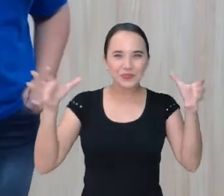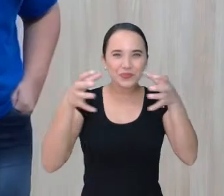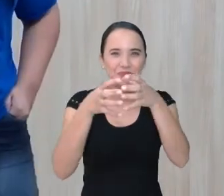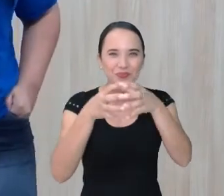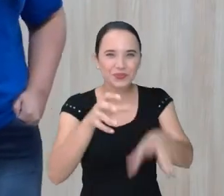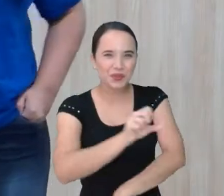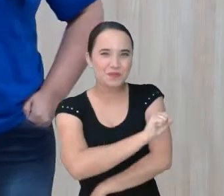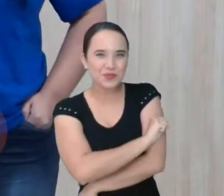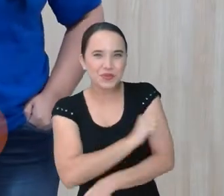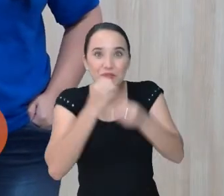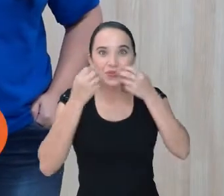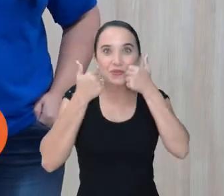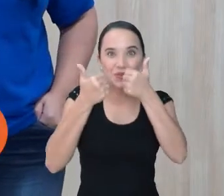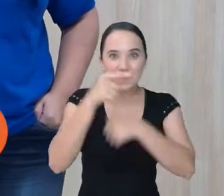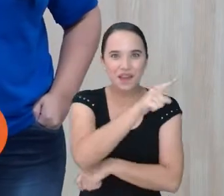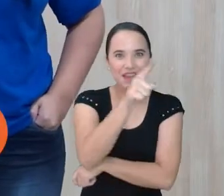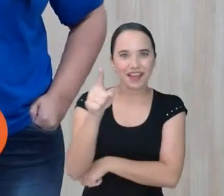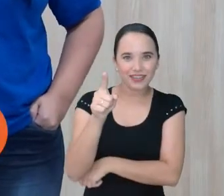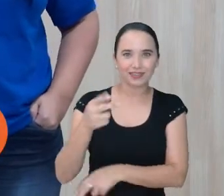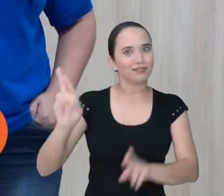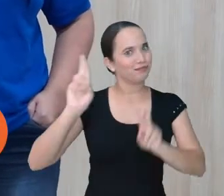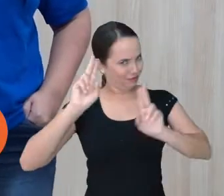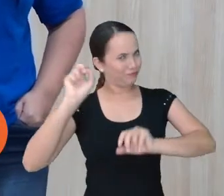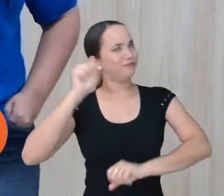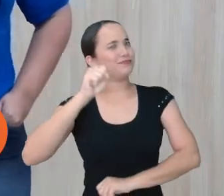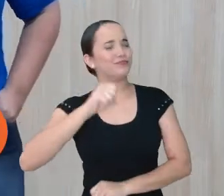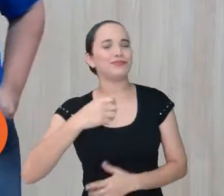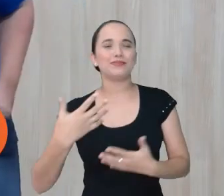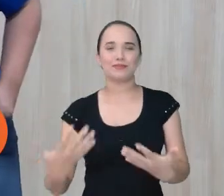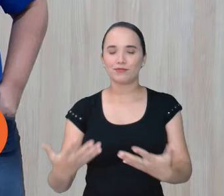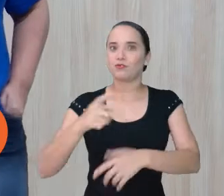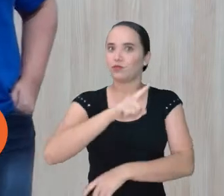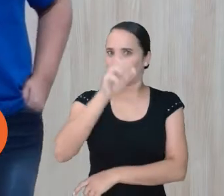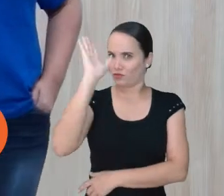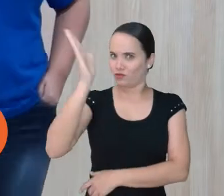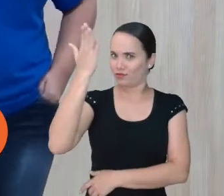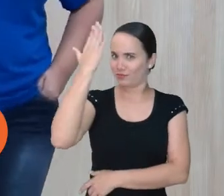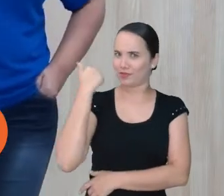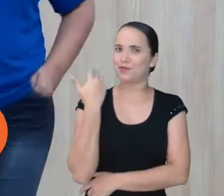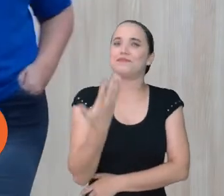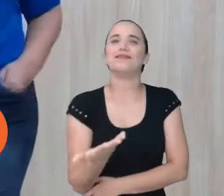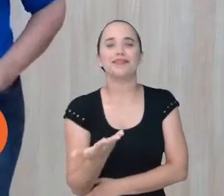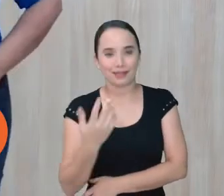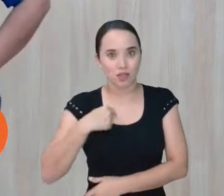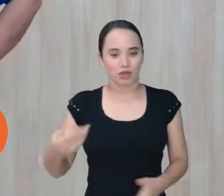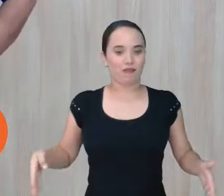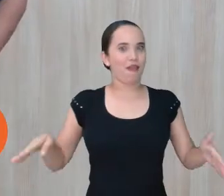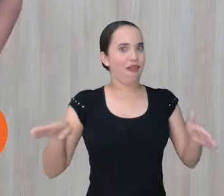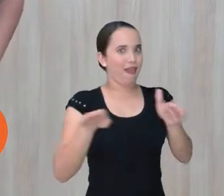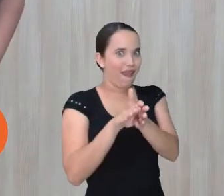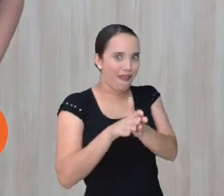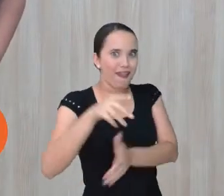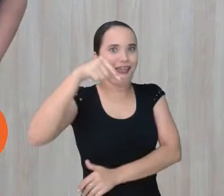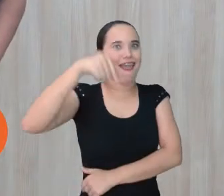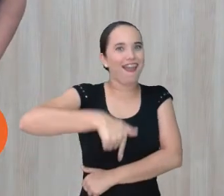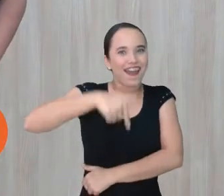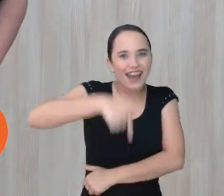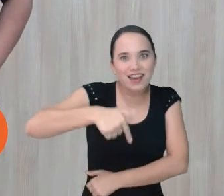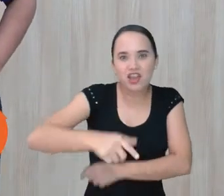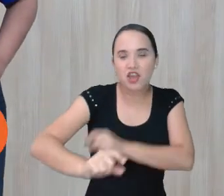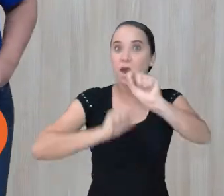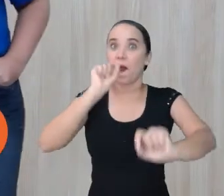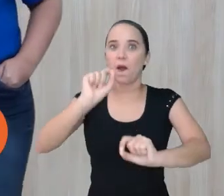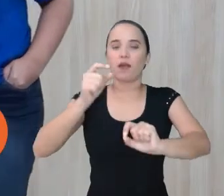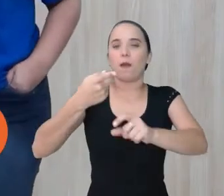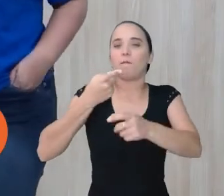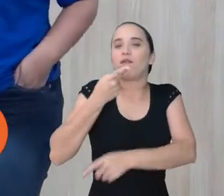oitavo ano, tudo bem com vocês? Espero que sim. Vocês já sabem, né? Cheguei aqui para falar de